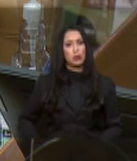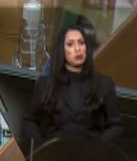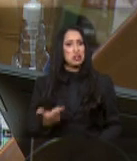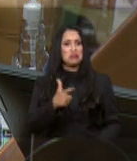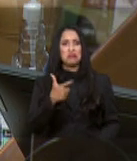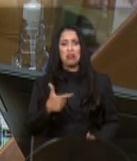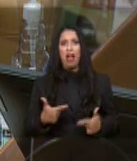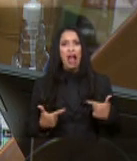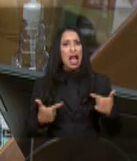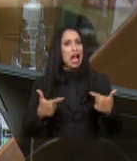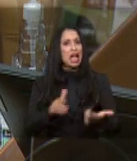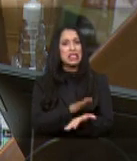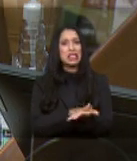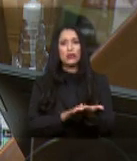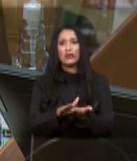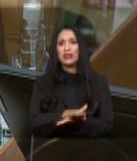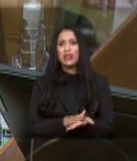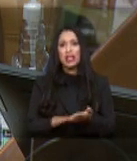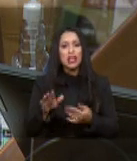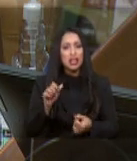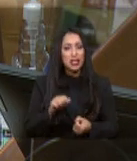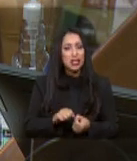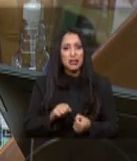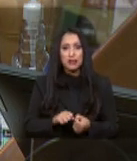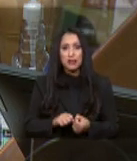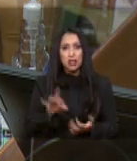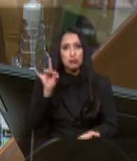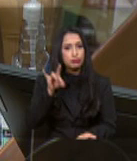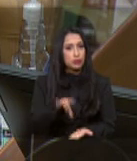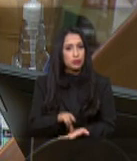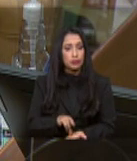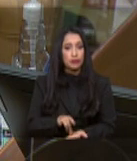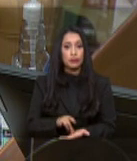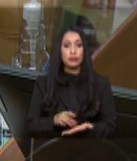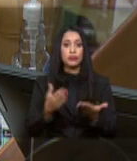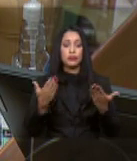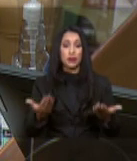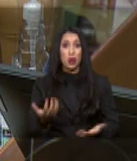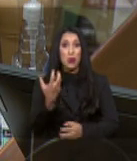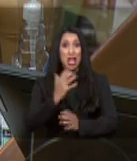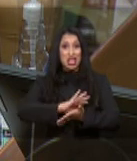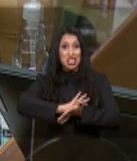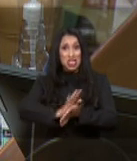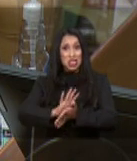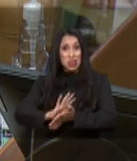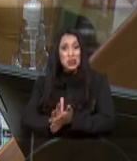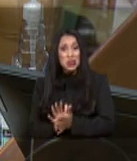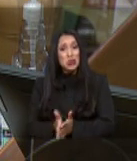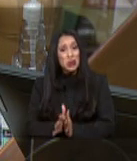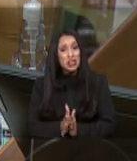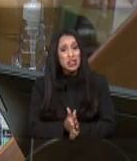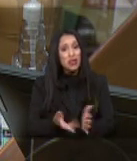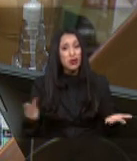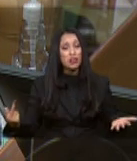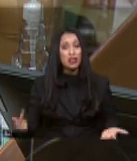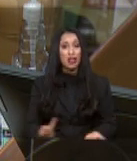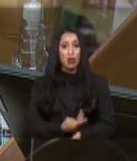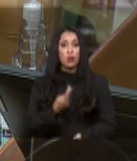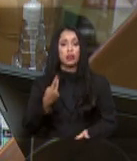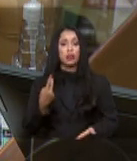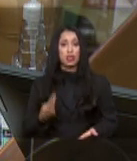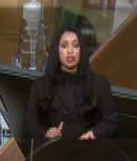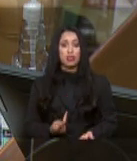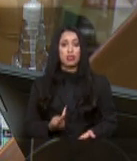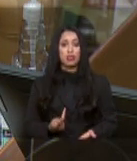ineficientes, ineficazes. Eu chamo a atenção para este processo de destruição, que é acentuado